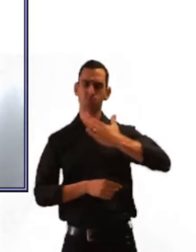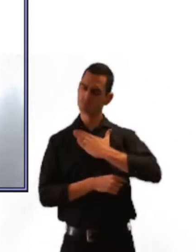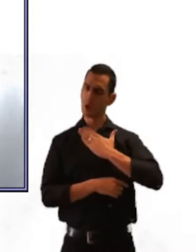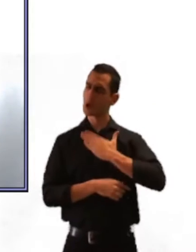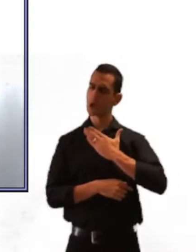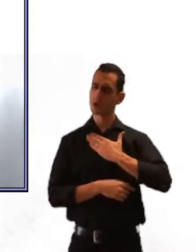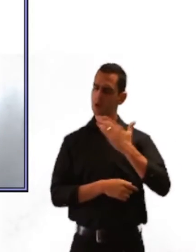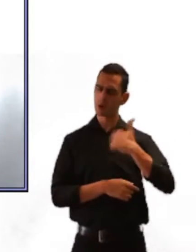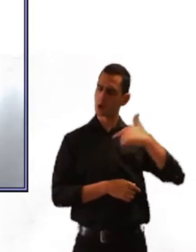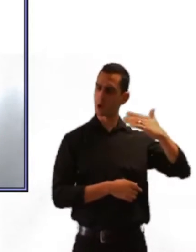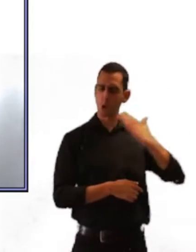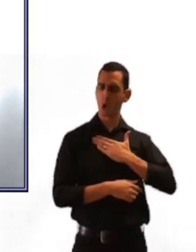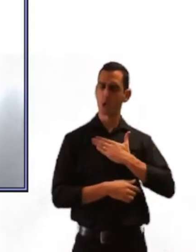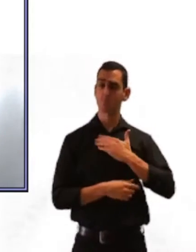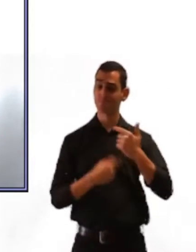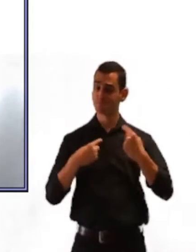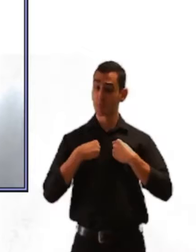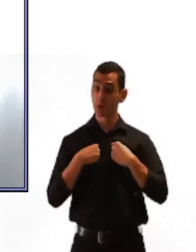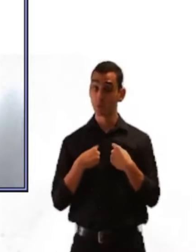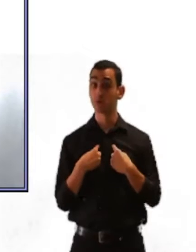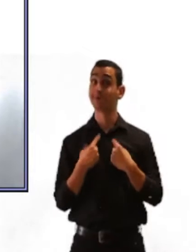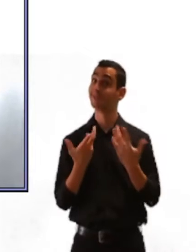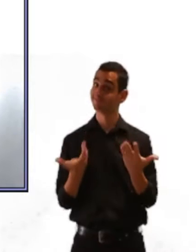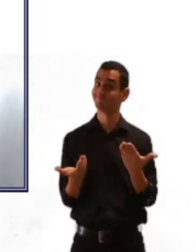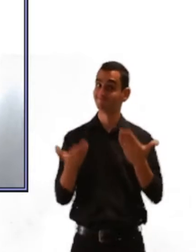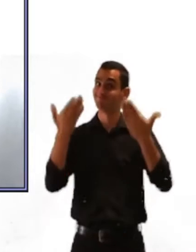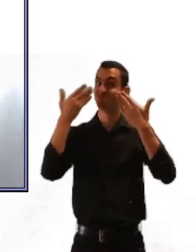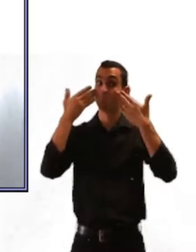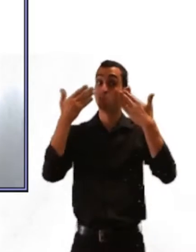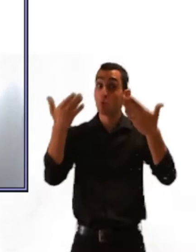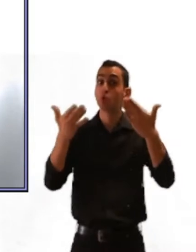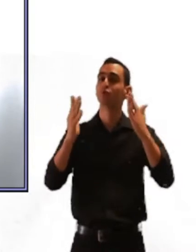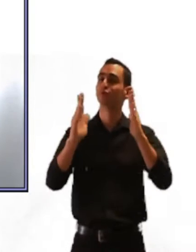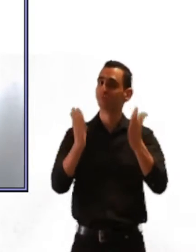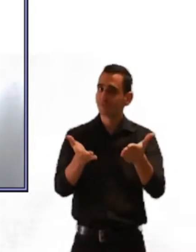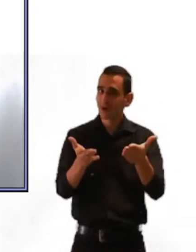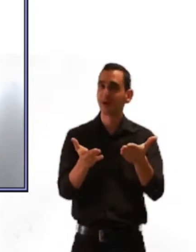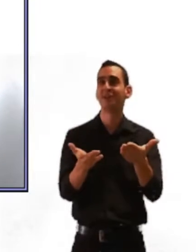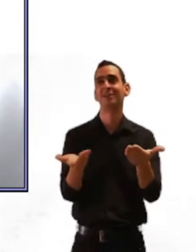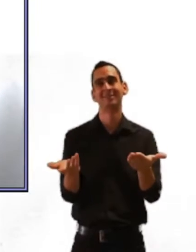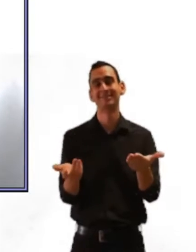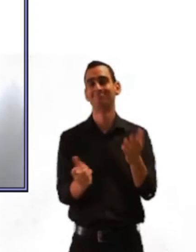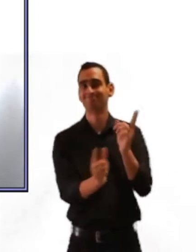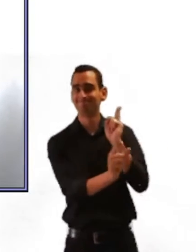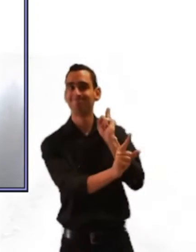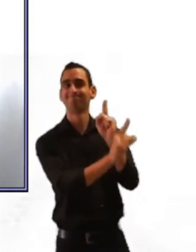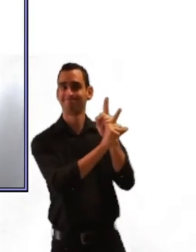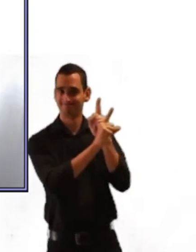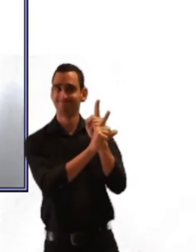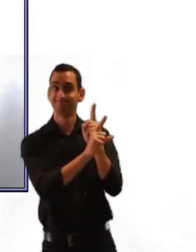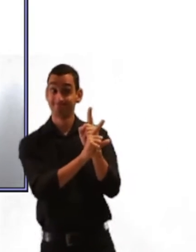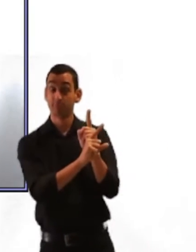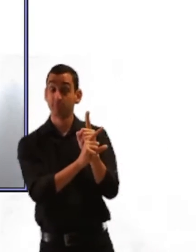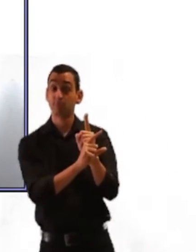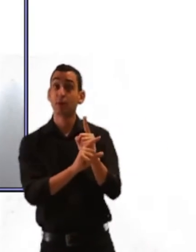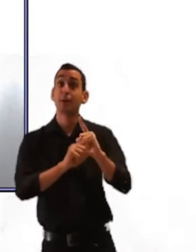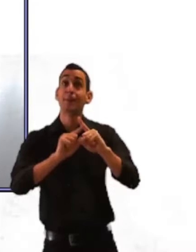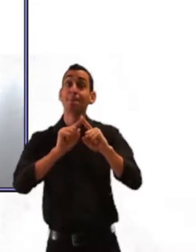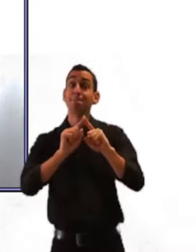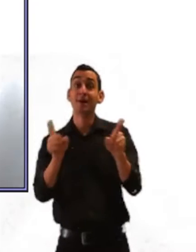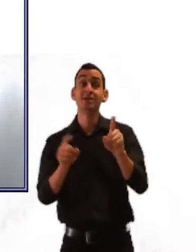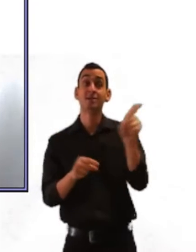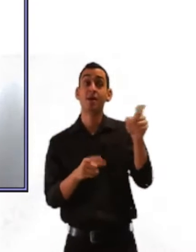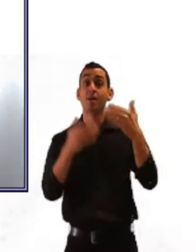venha a caracterizar um subjetivismo. Nesses casos em que fica ali, vamos dizer assim, na sua reserva